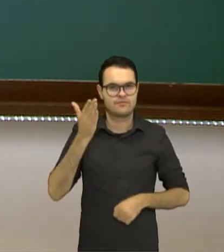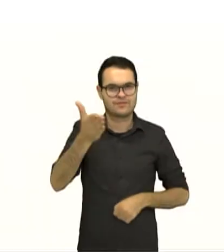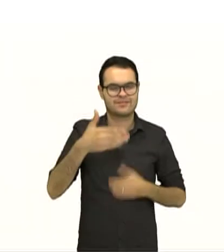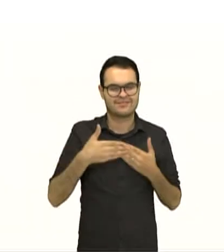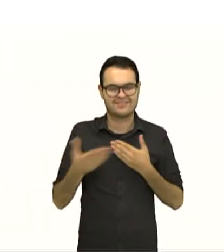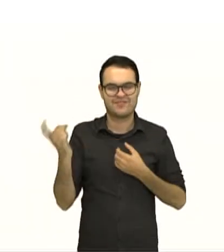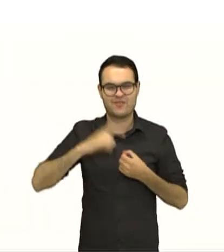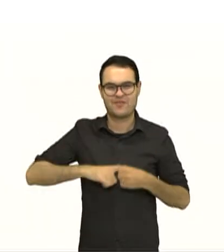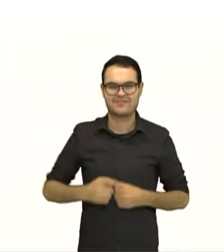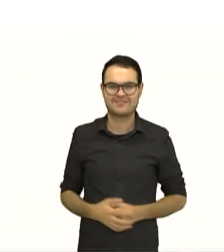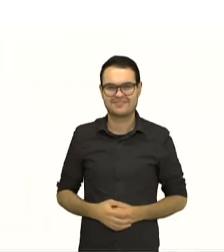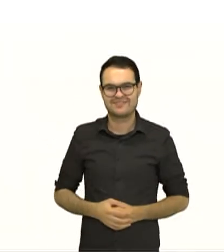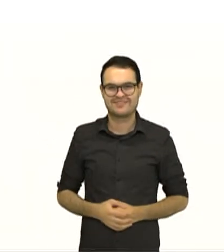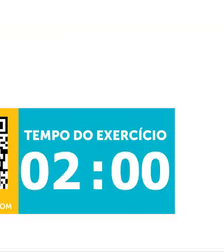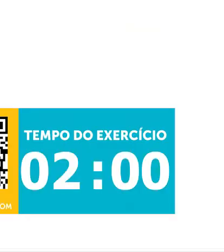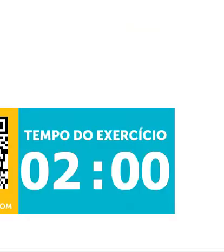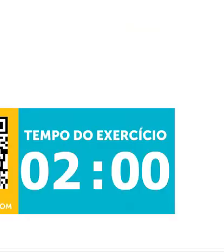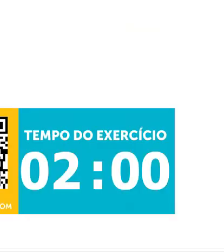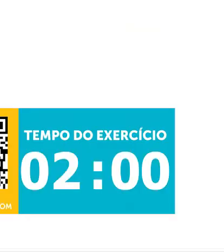gente já volta.